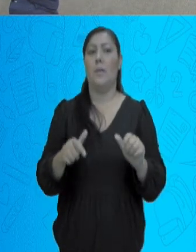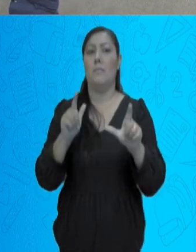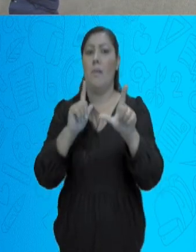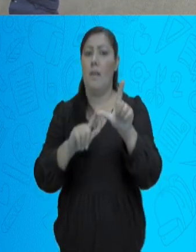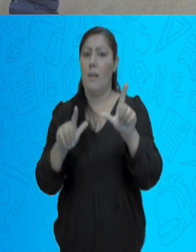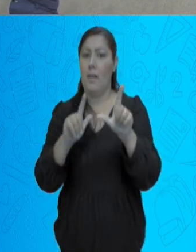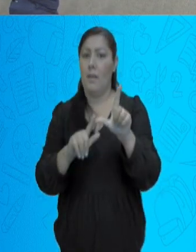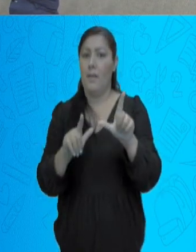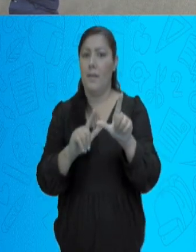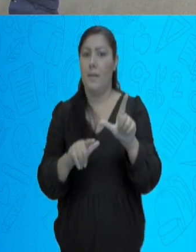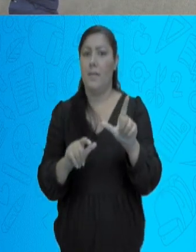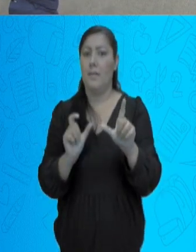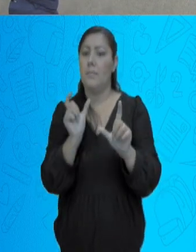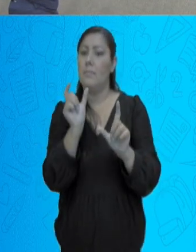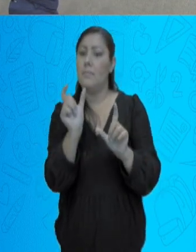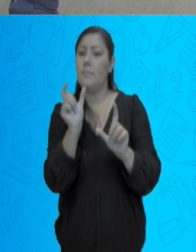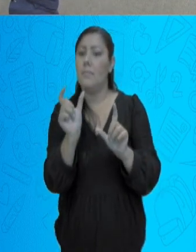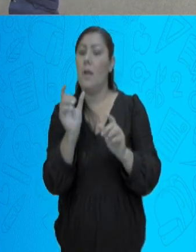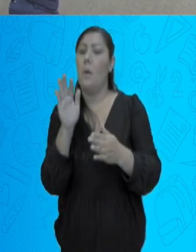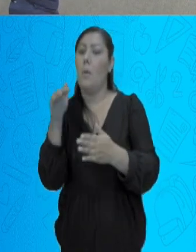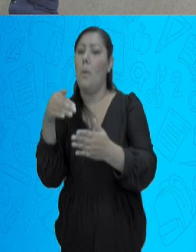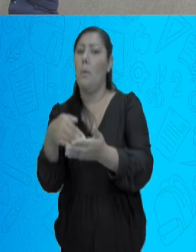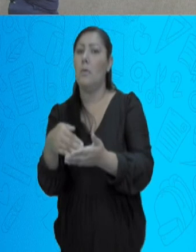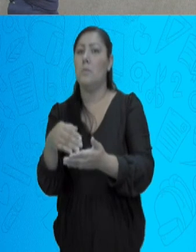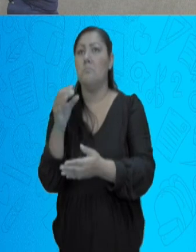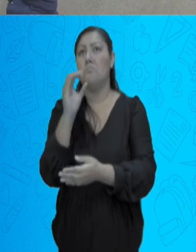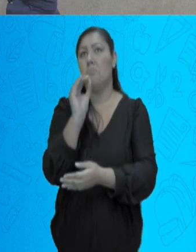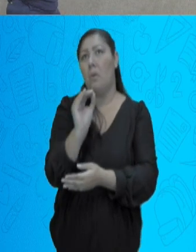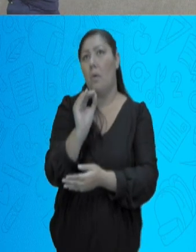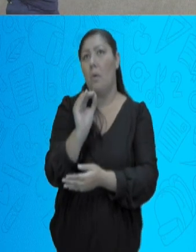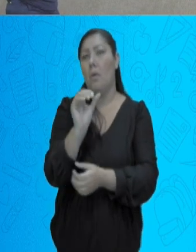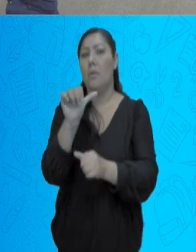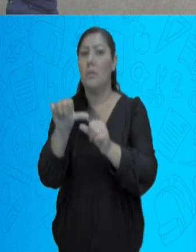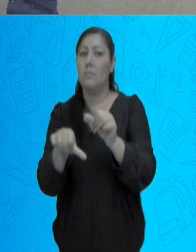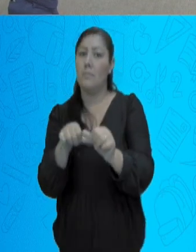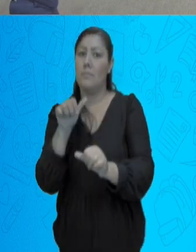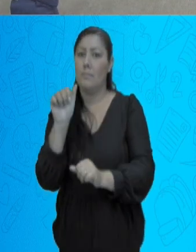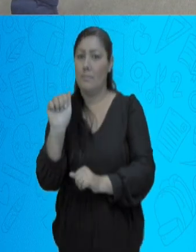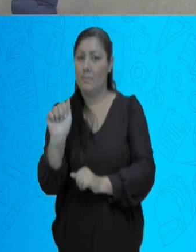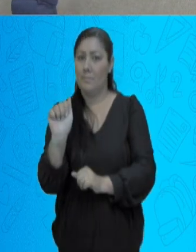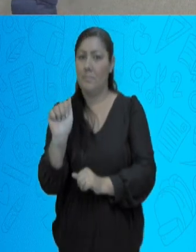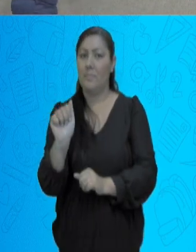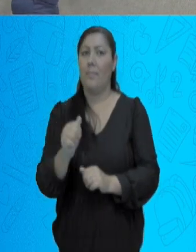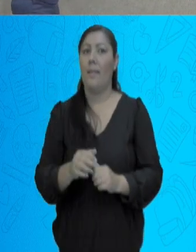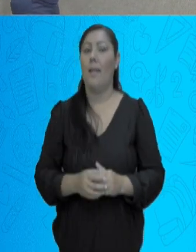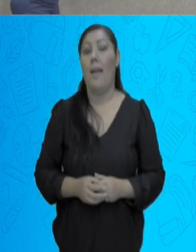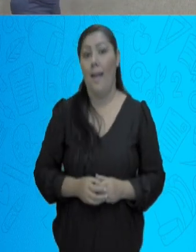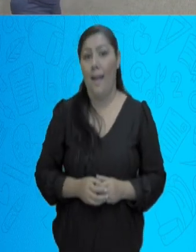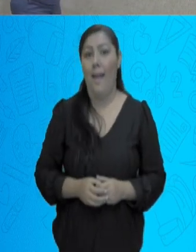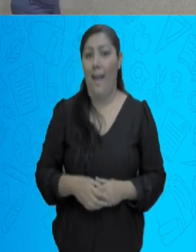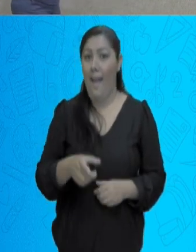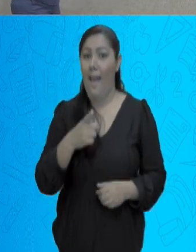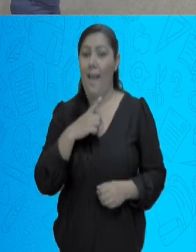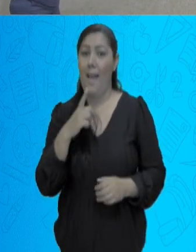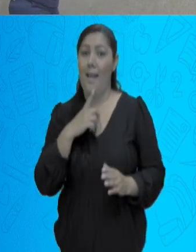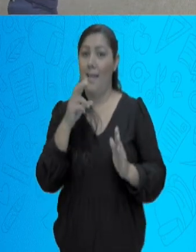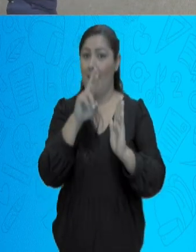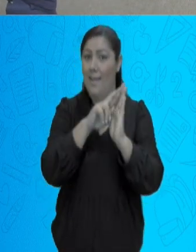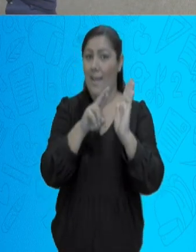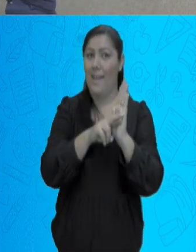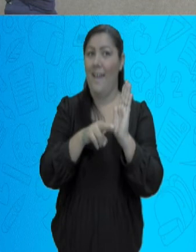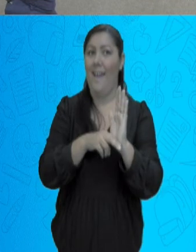ali da última letra, de O para A. Ah, tem uma regrinha aqui, a regra do Mário,